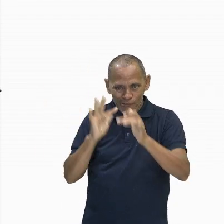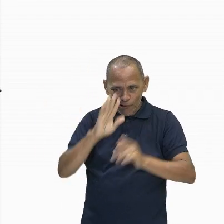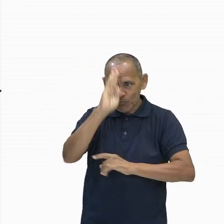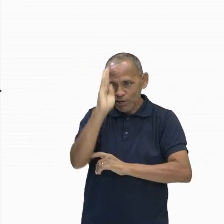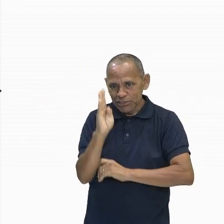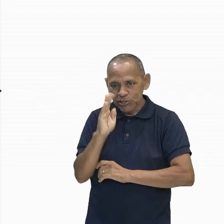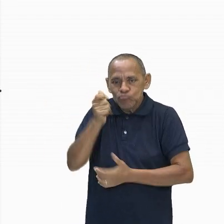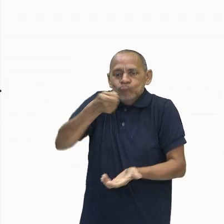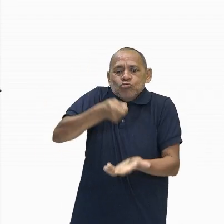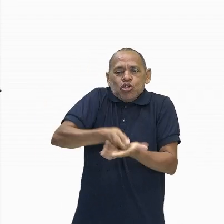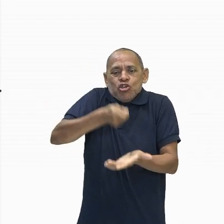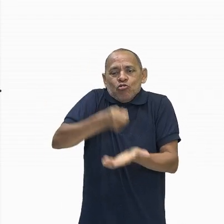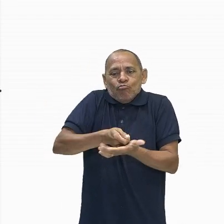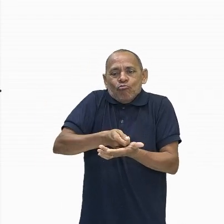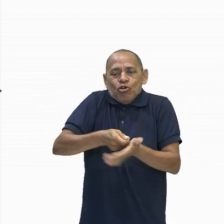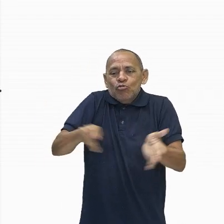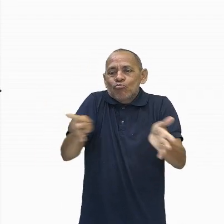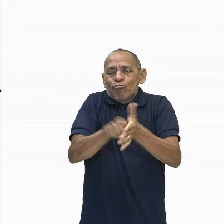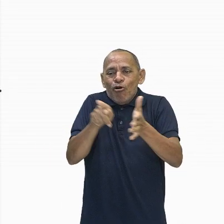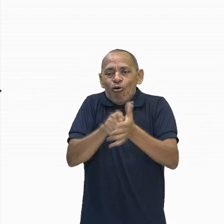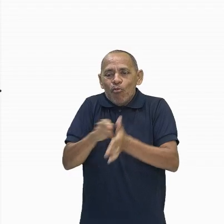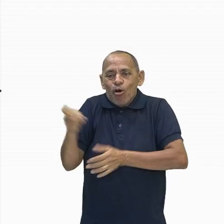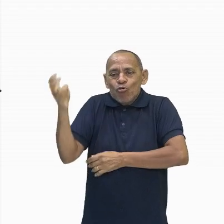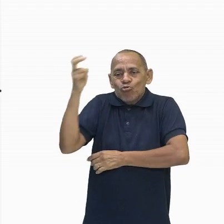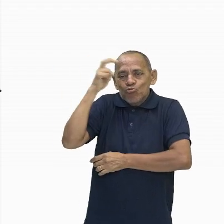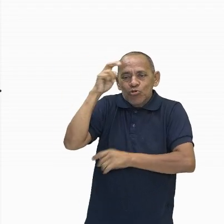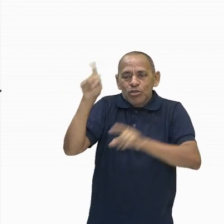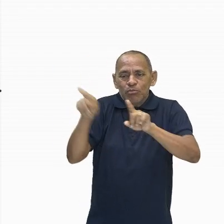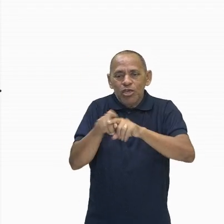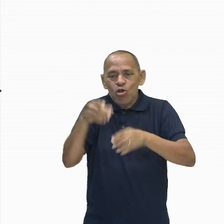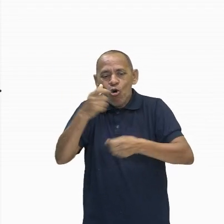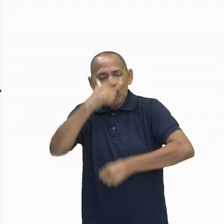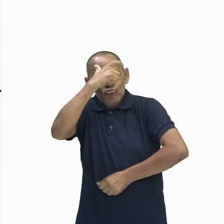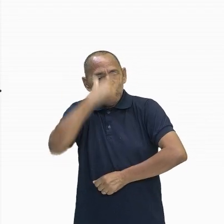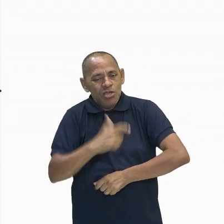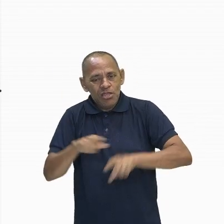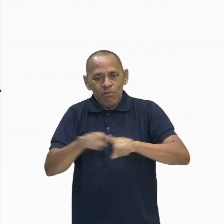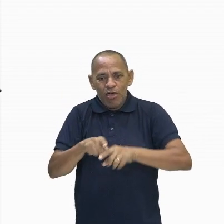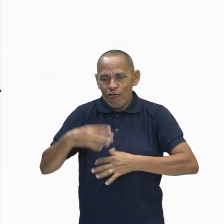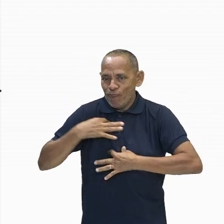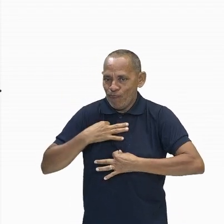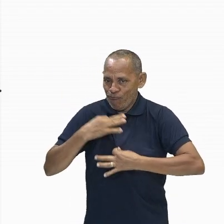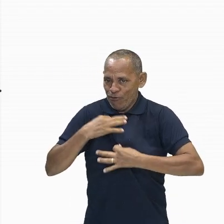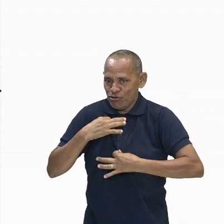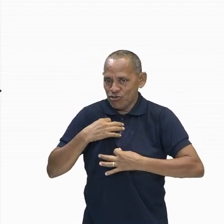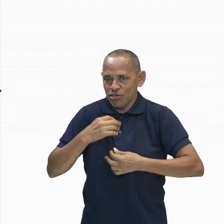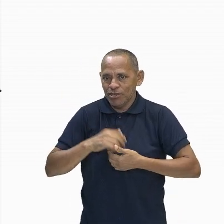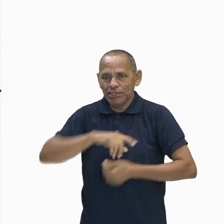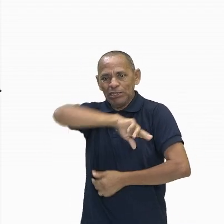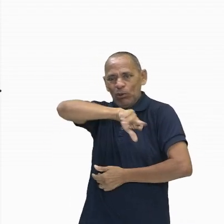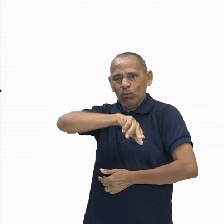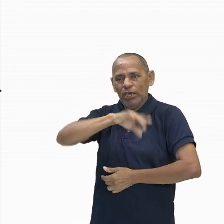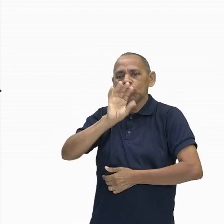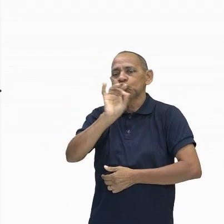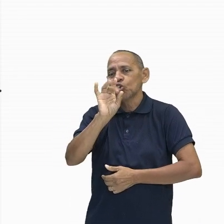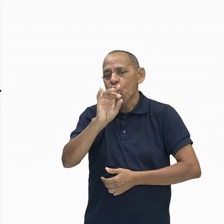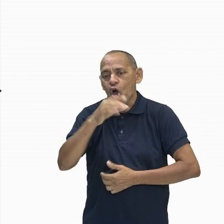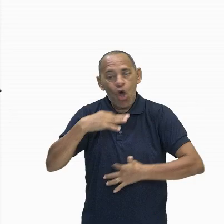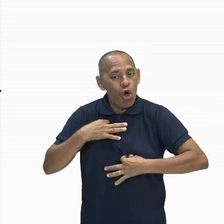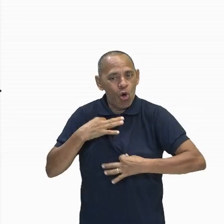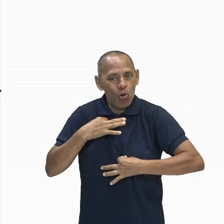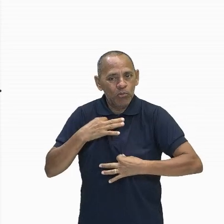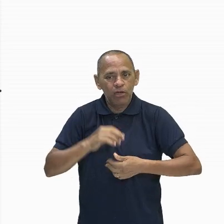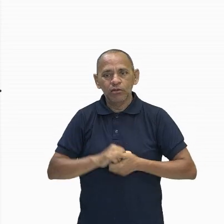cultura, impôs o seu jeito de ser. Essa questão aí do vestir. O vestir não é apenas vestir roupa,